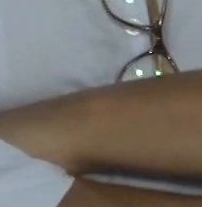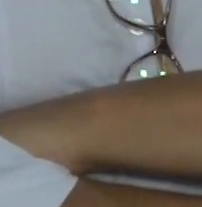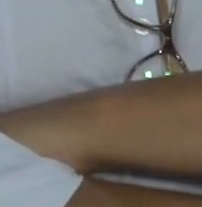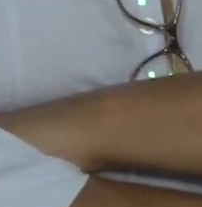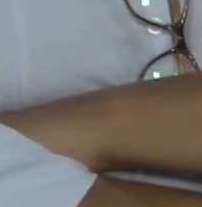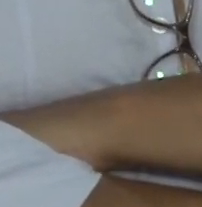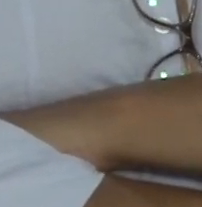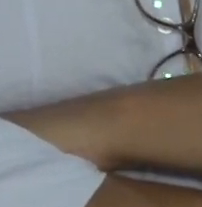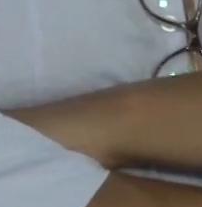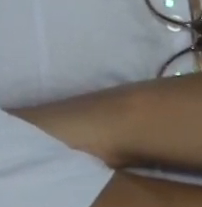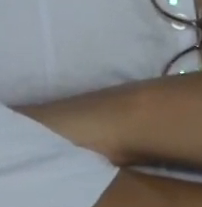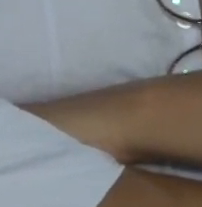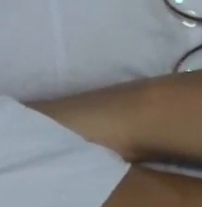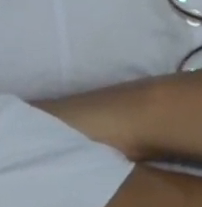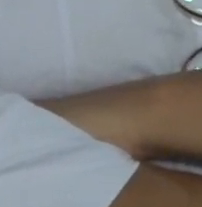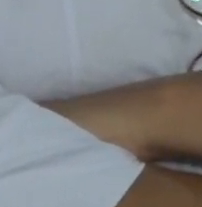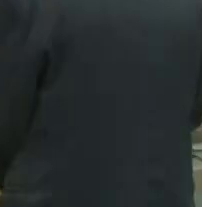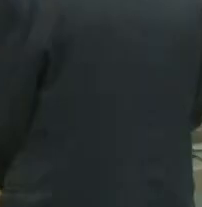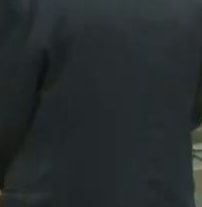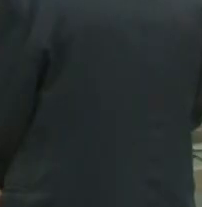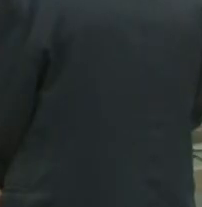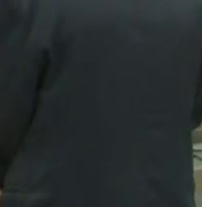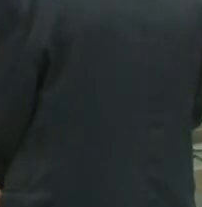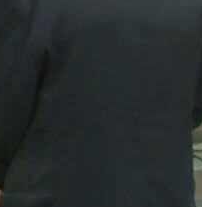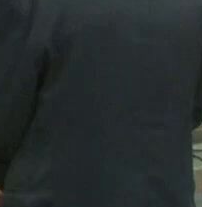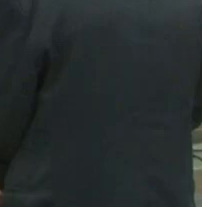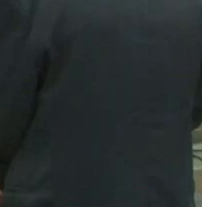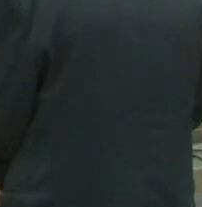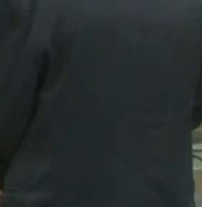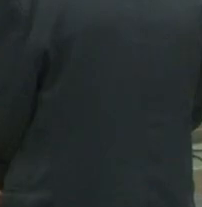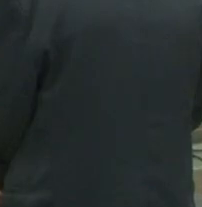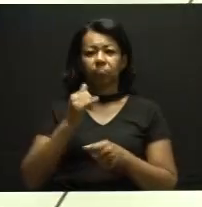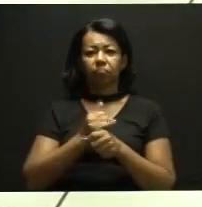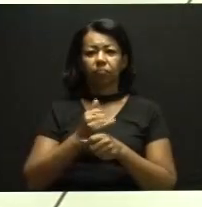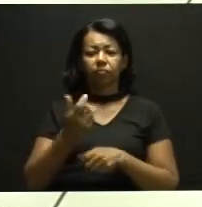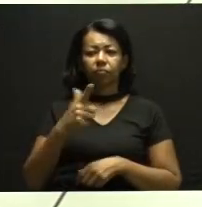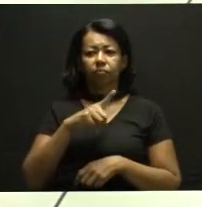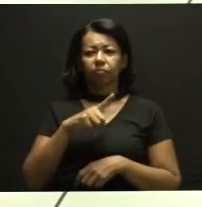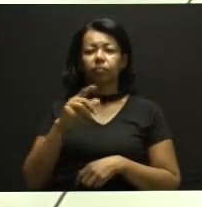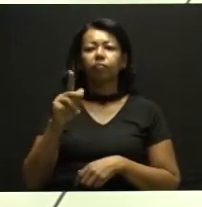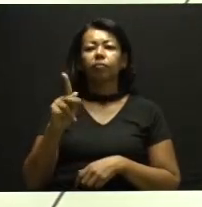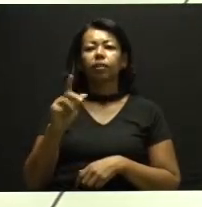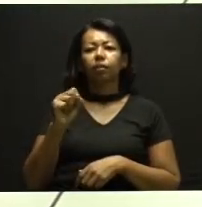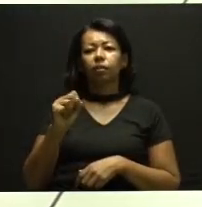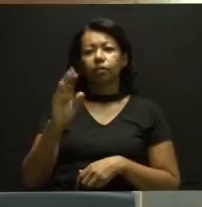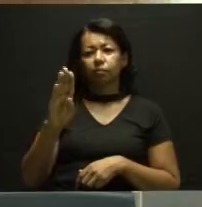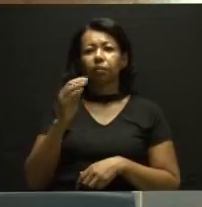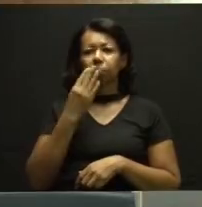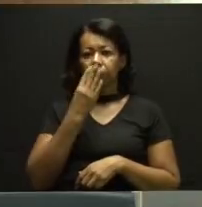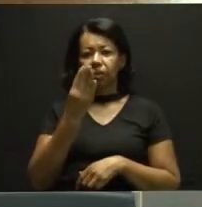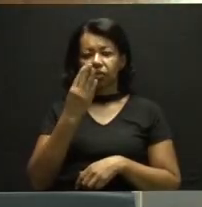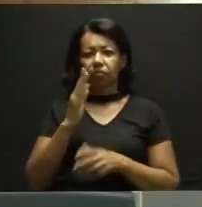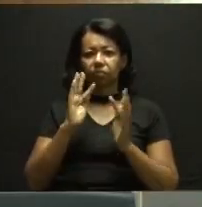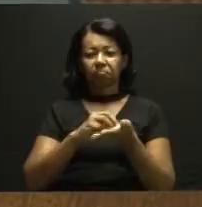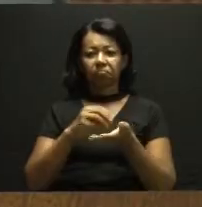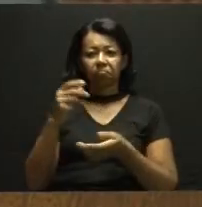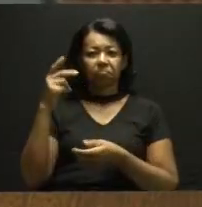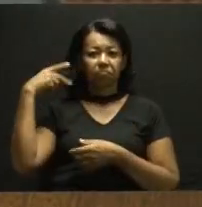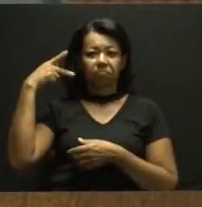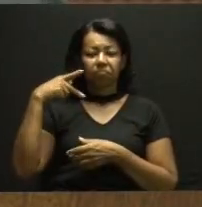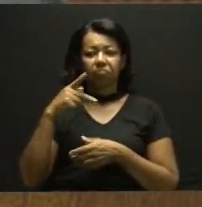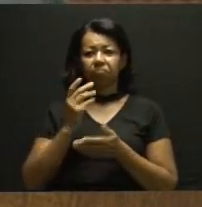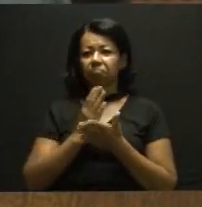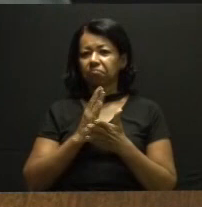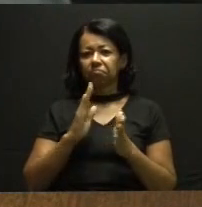um em primeira discussão e 5 e segunda discussão o presidente da casa o vereador roxinho explica o motivo